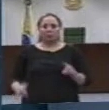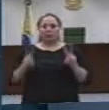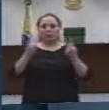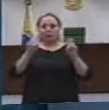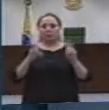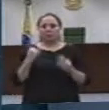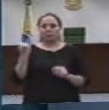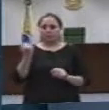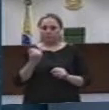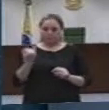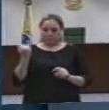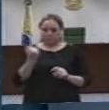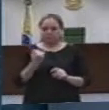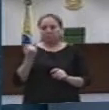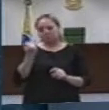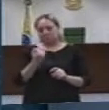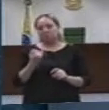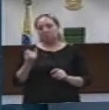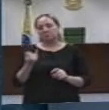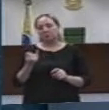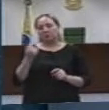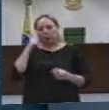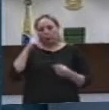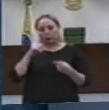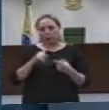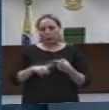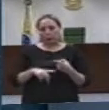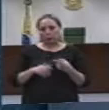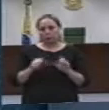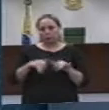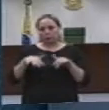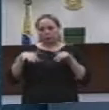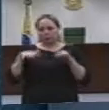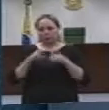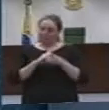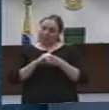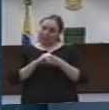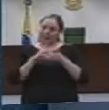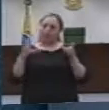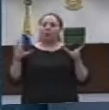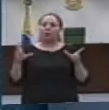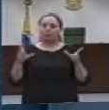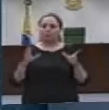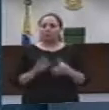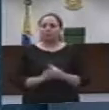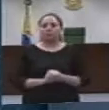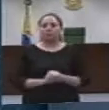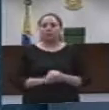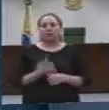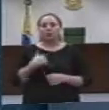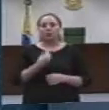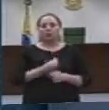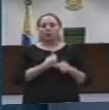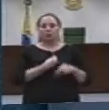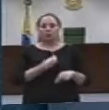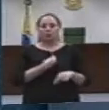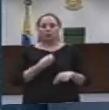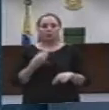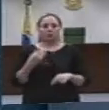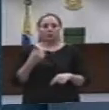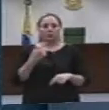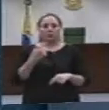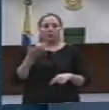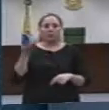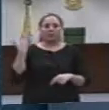grande iniciativa pertinente Democrata eu já tive que ir em outras